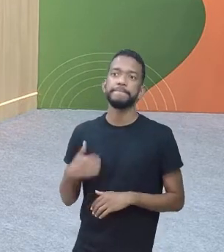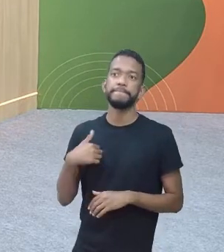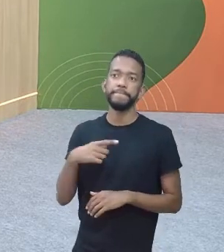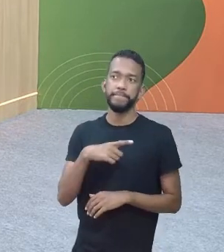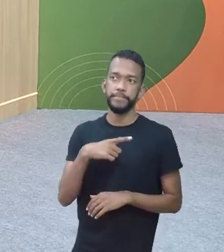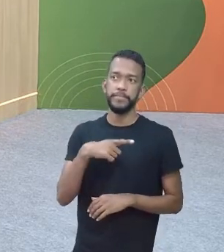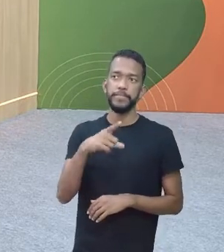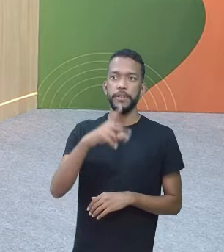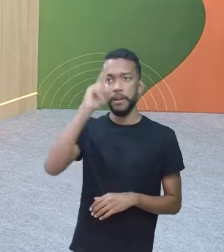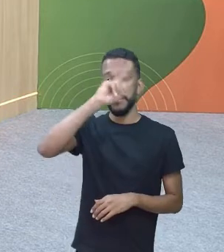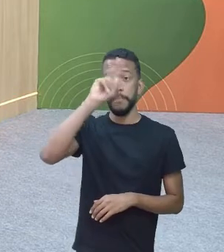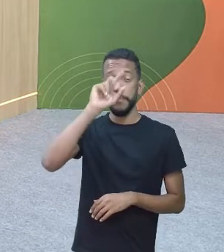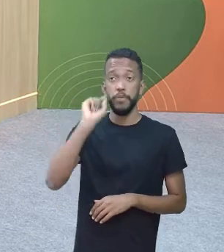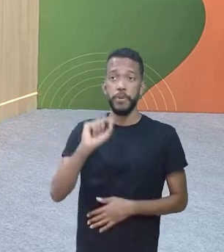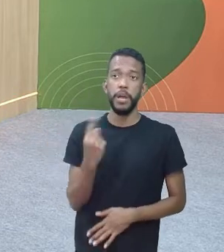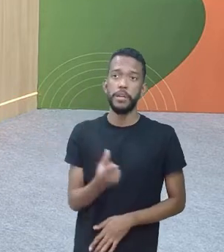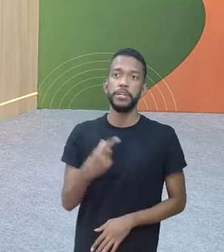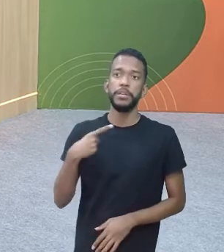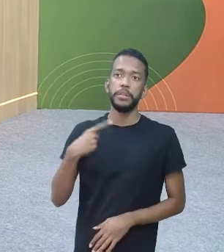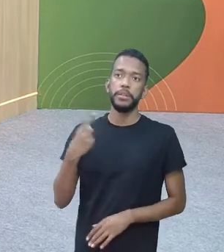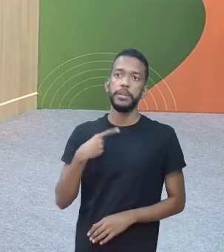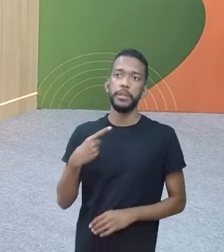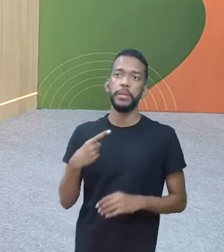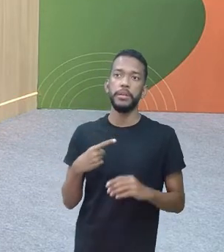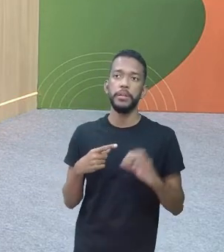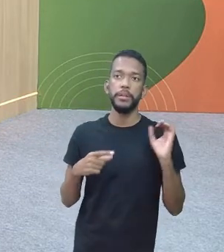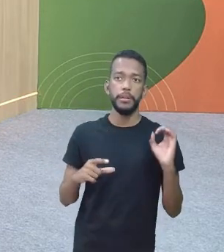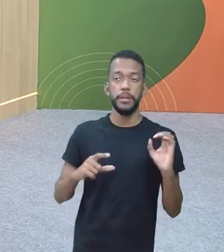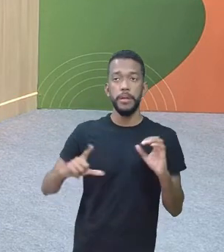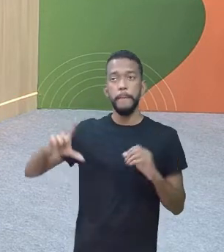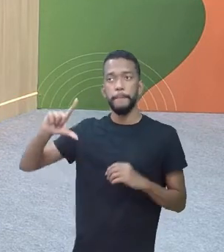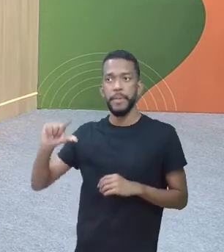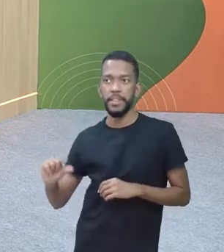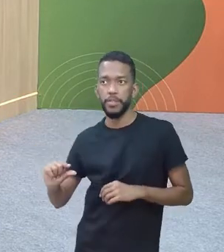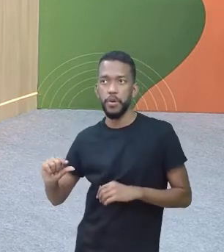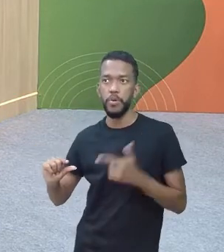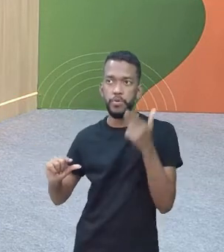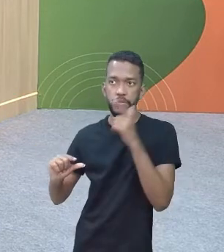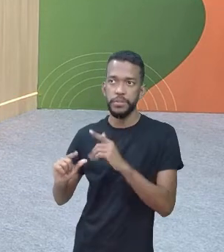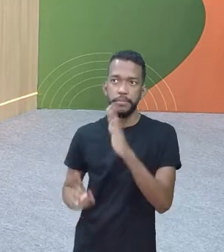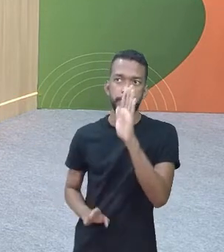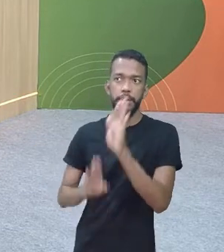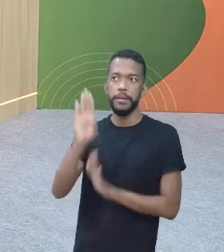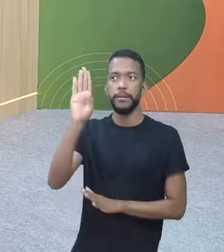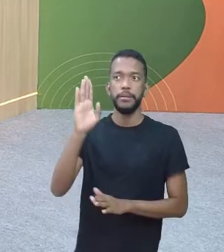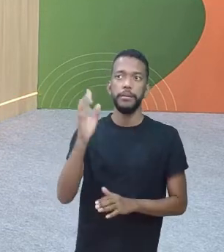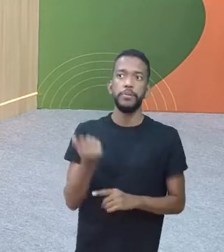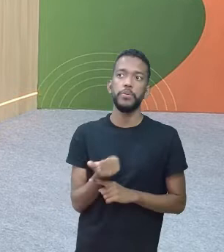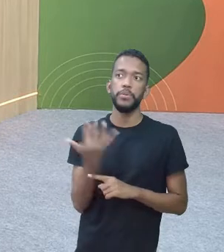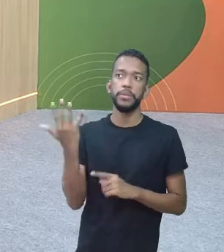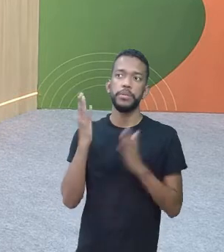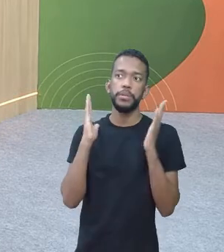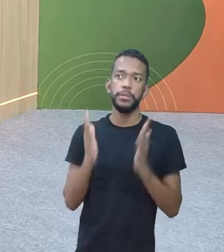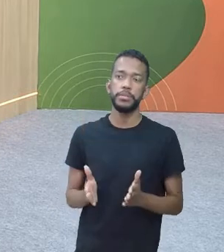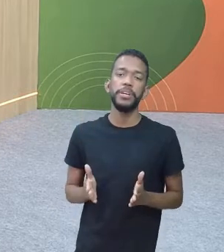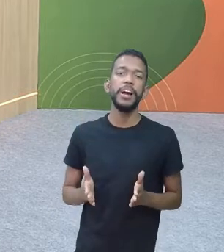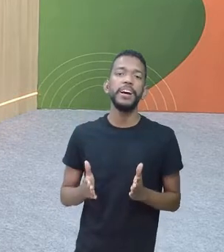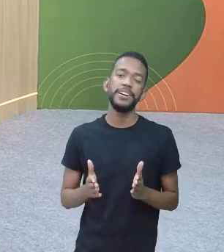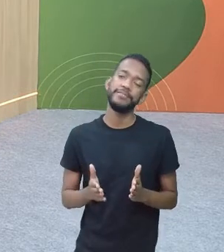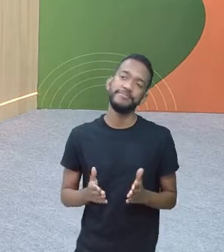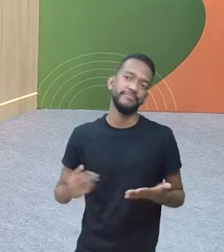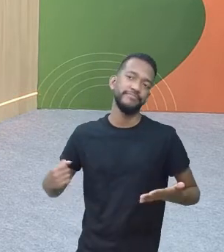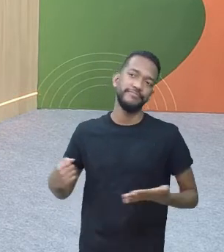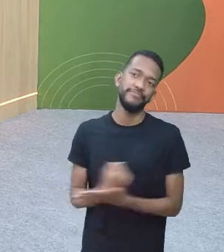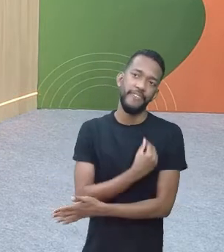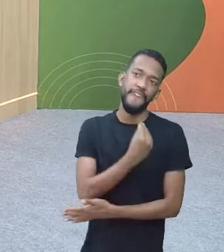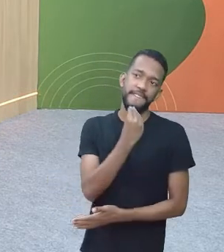você lembrou que quando a gente tem um menor denominador, a gente tem a maior quantidade. Poxa, nem valeu.